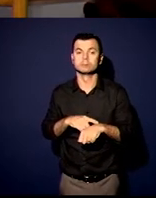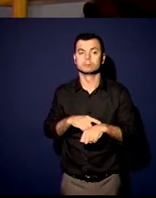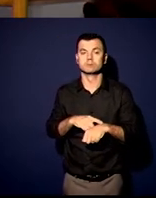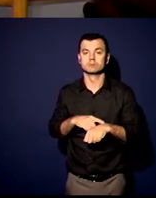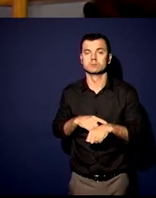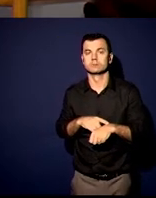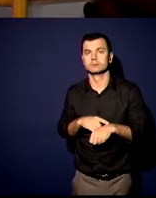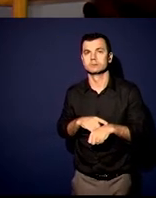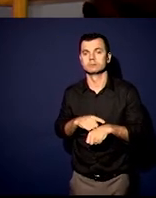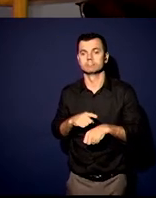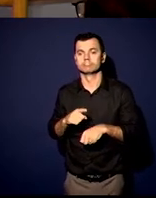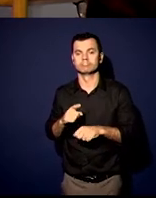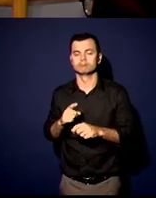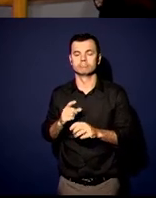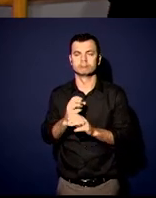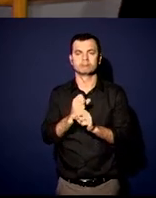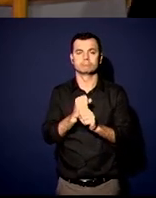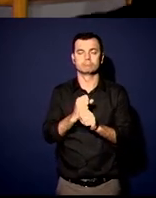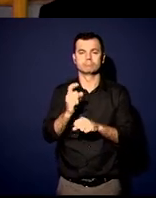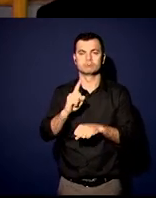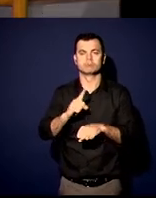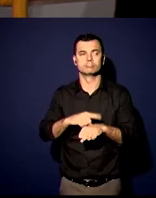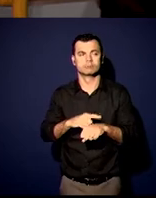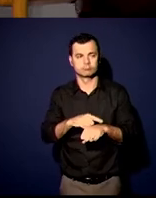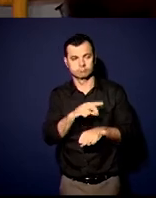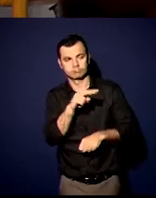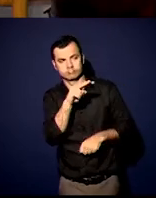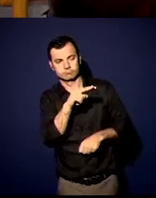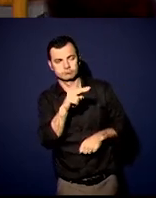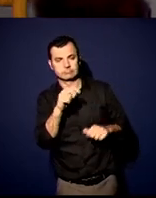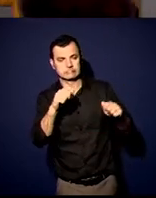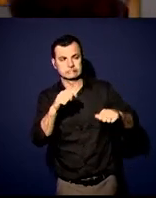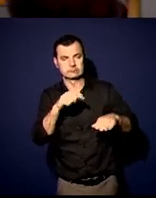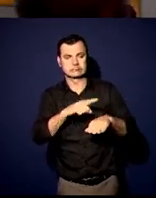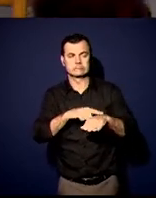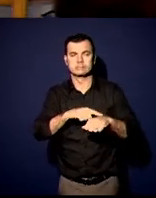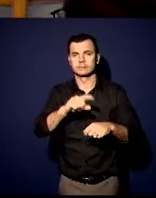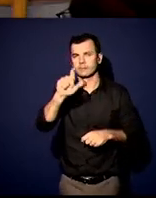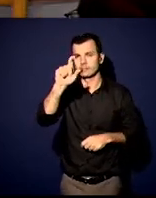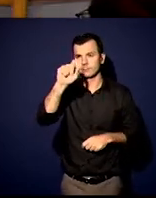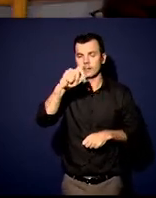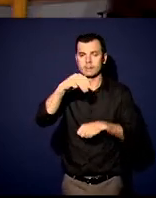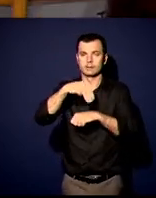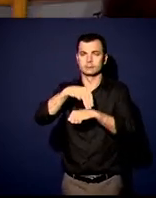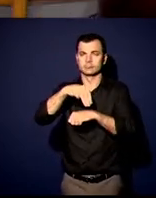não tá marcando aqui Ah tá então tem 10 minutos